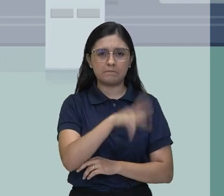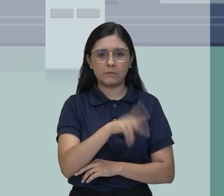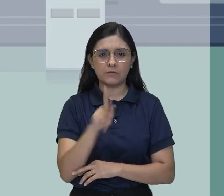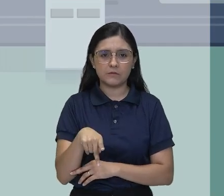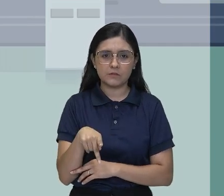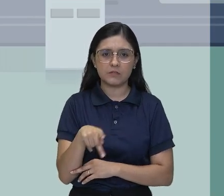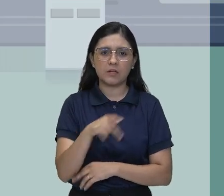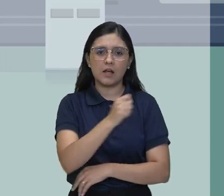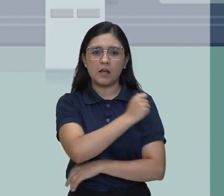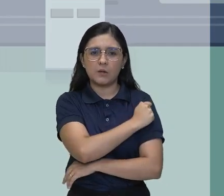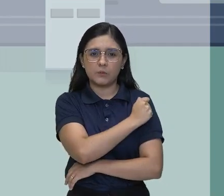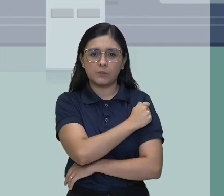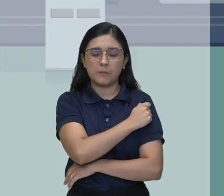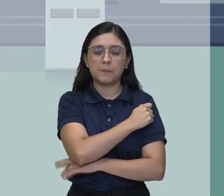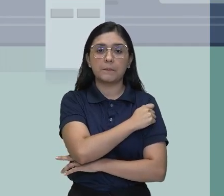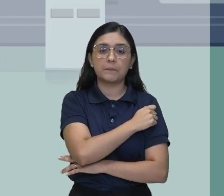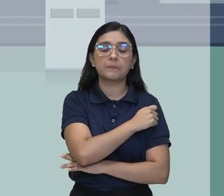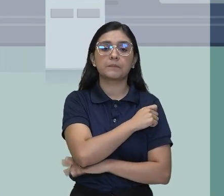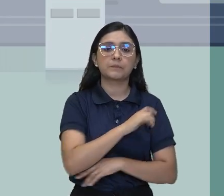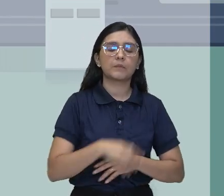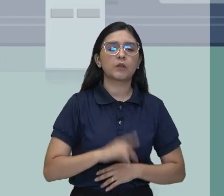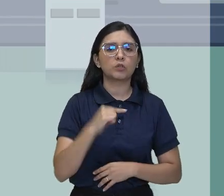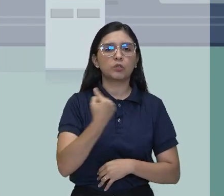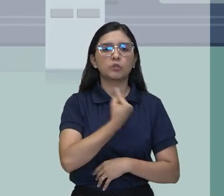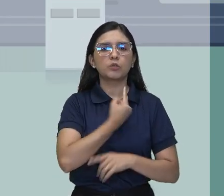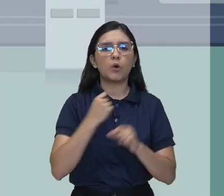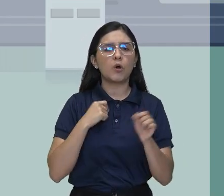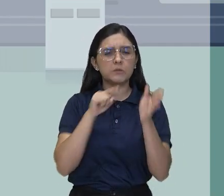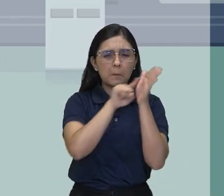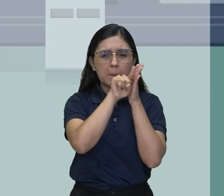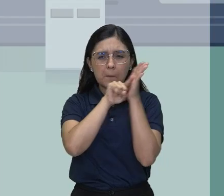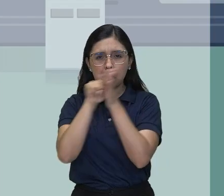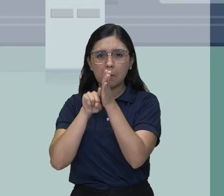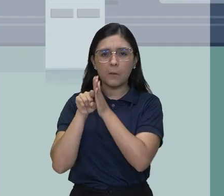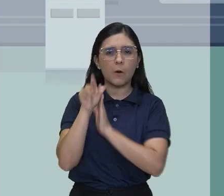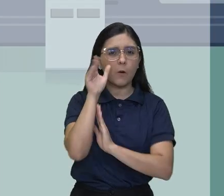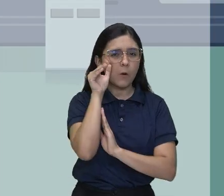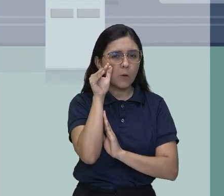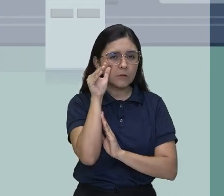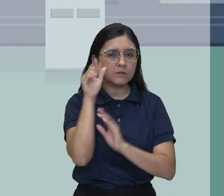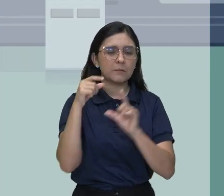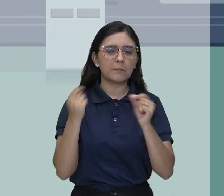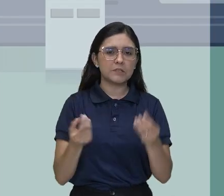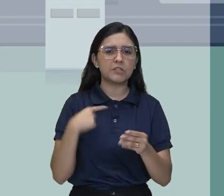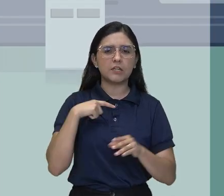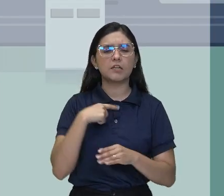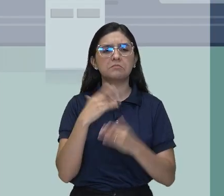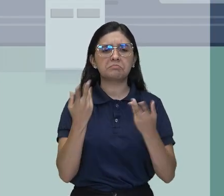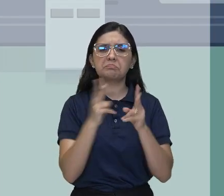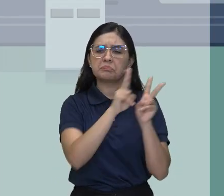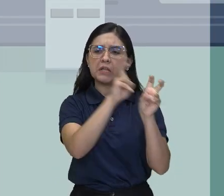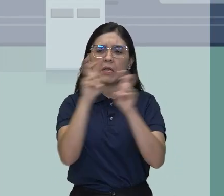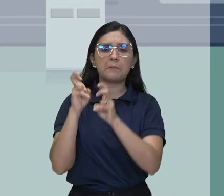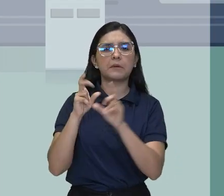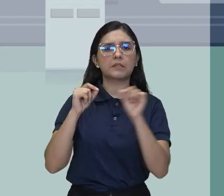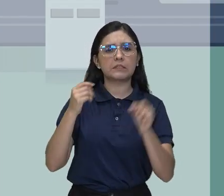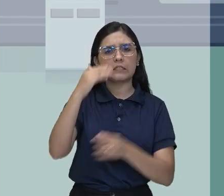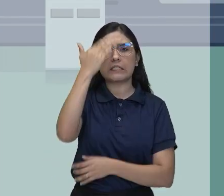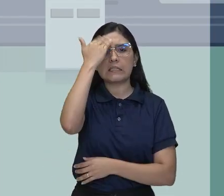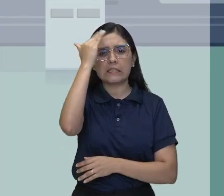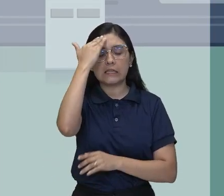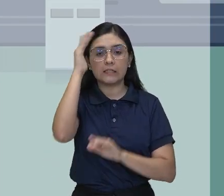e estudantes, mas exploradores curiosos em busca de compreensão. A física é